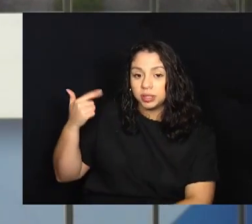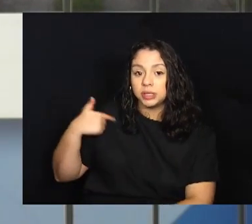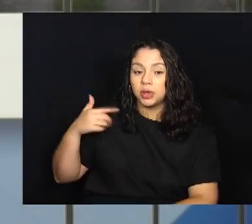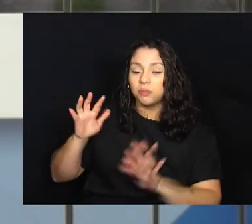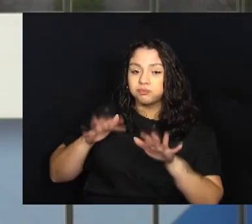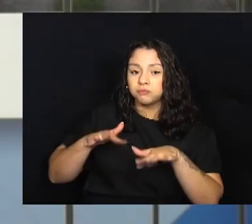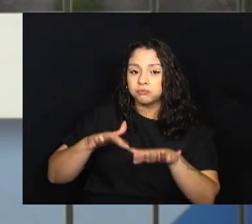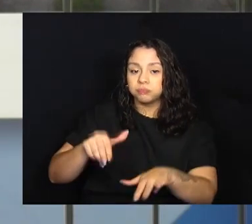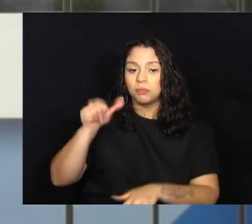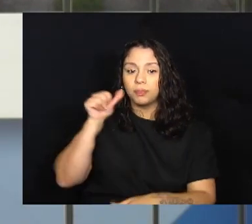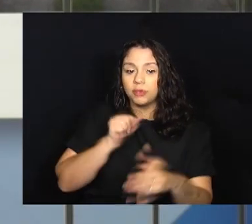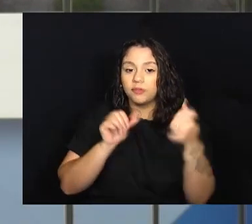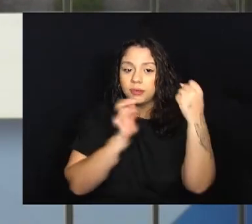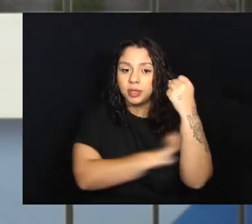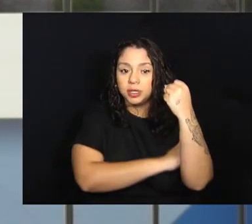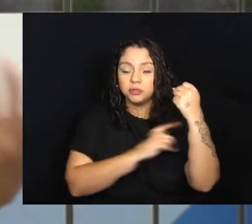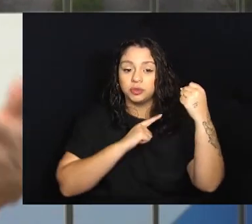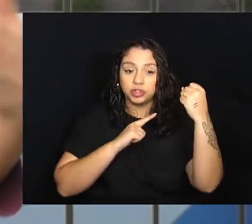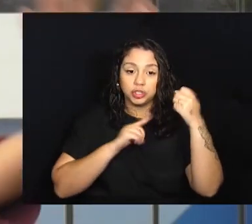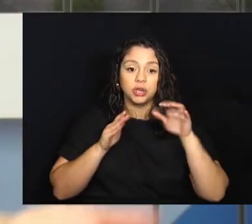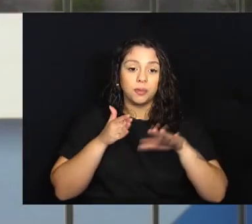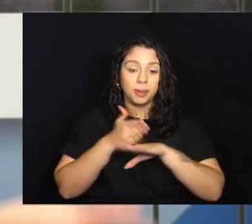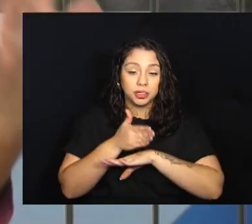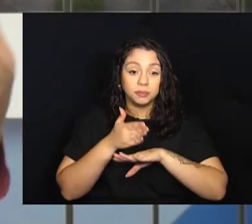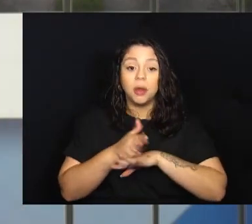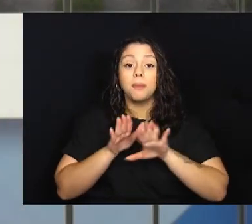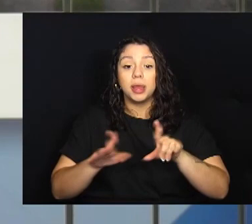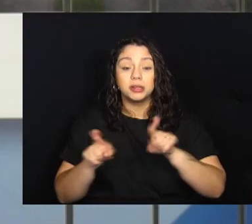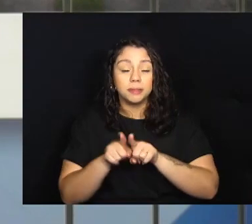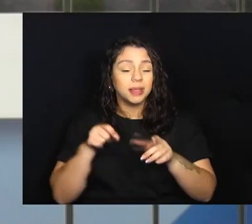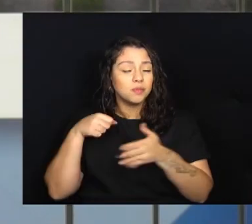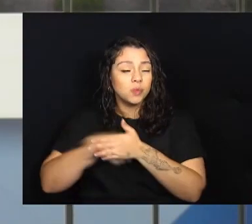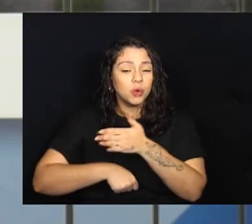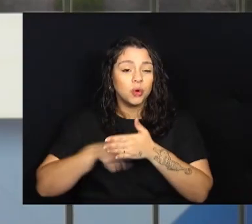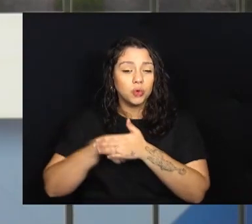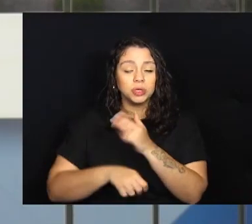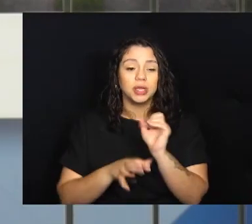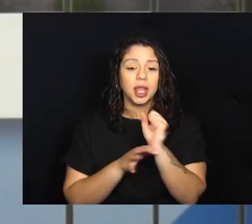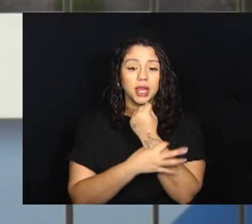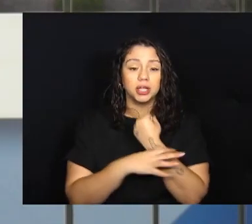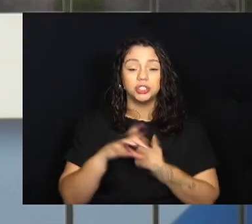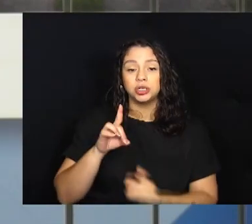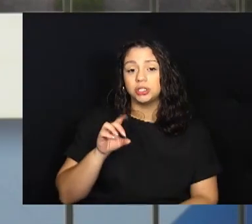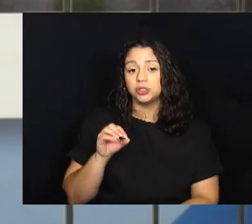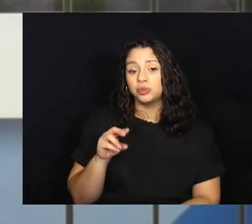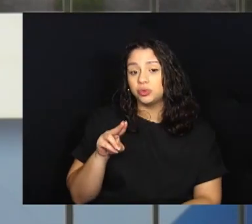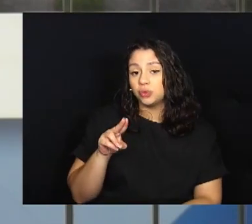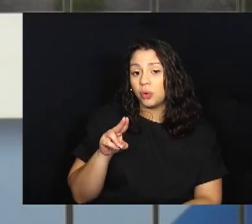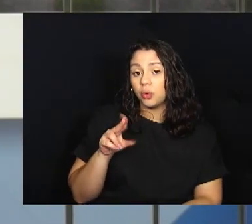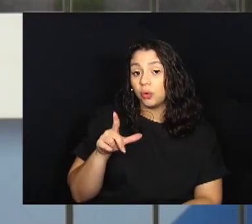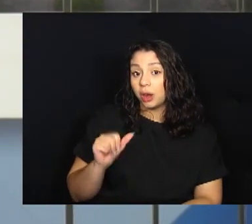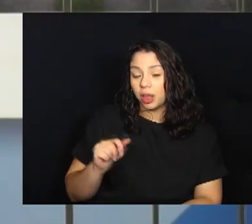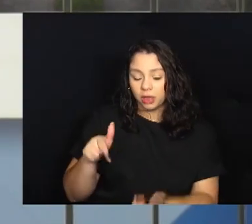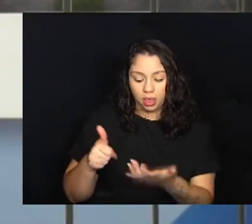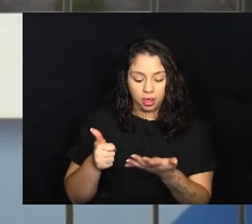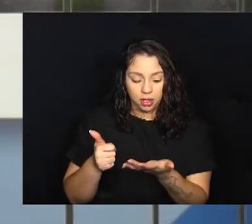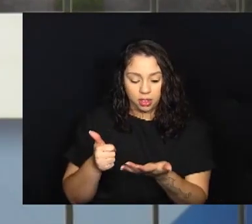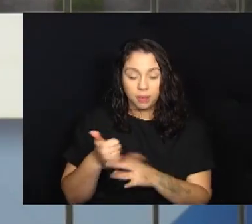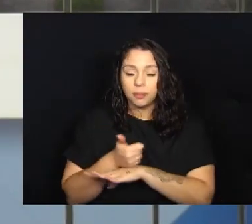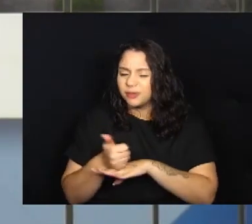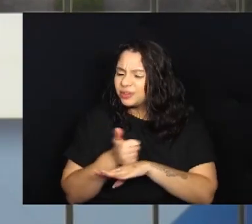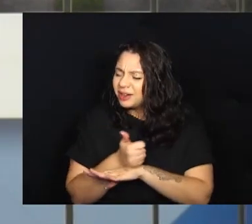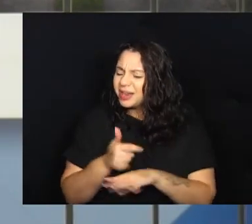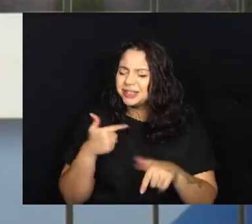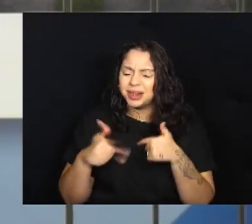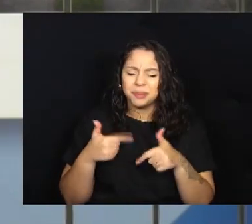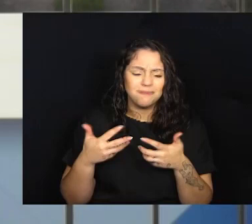movimento feminista. E a gente também está na luta para que tenha a garantia das doulas, que são profissionais que fazem um trabalho